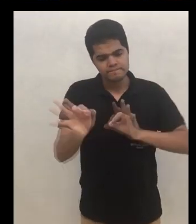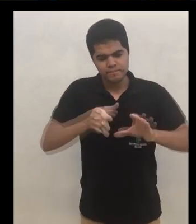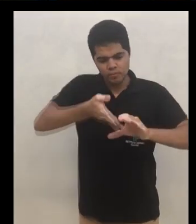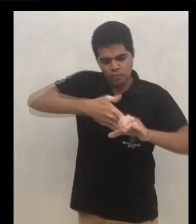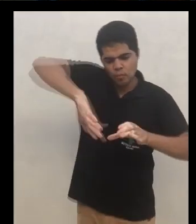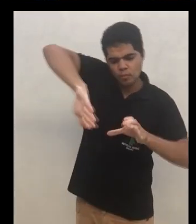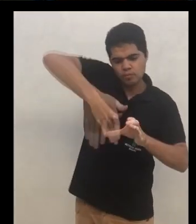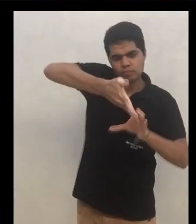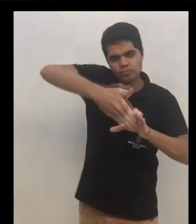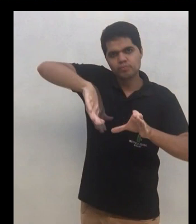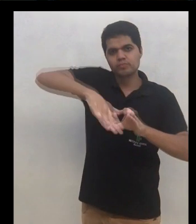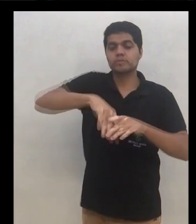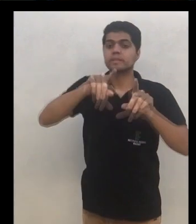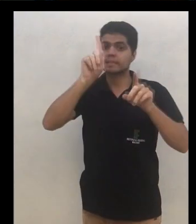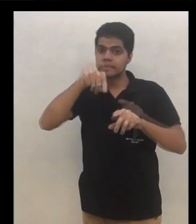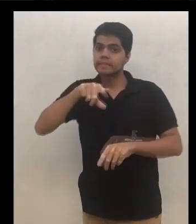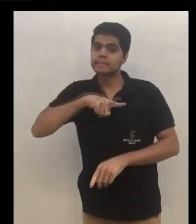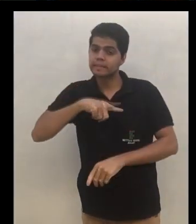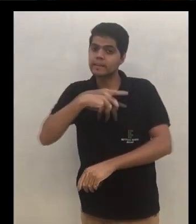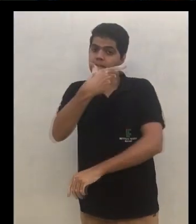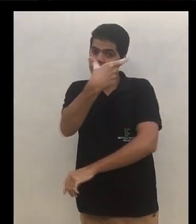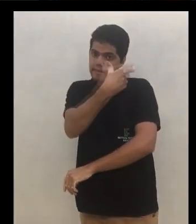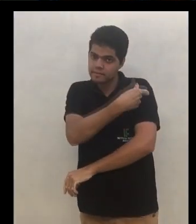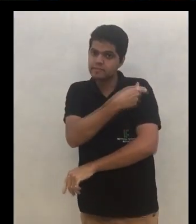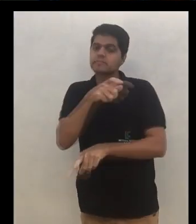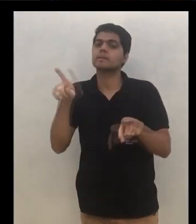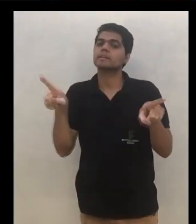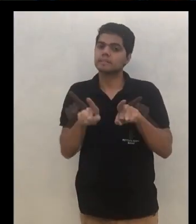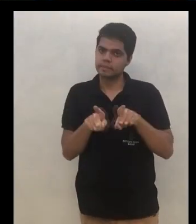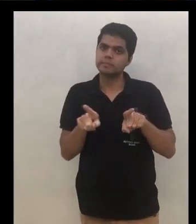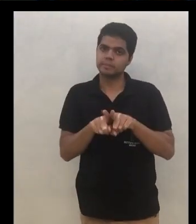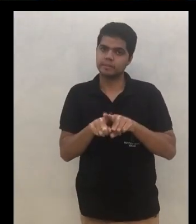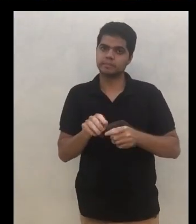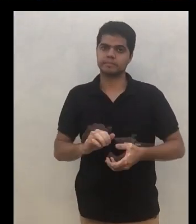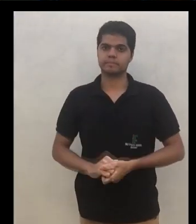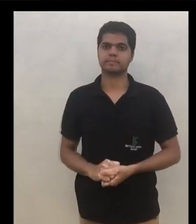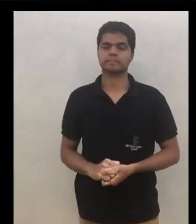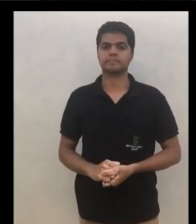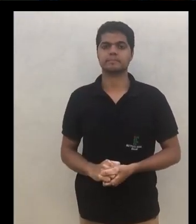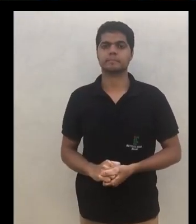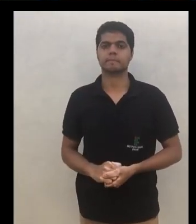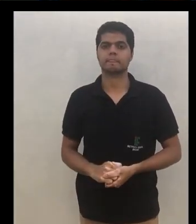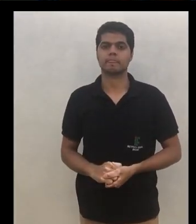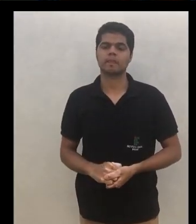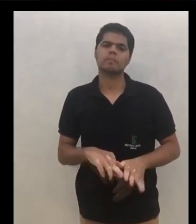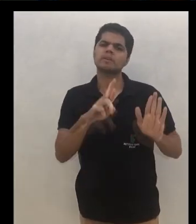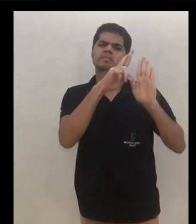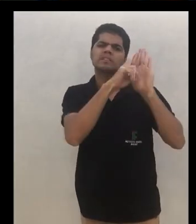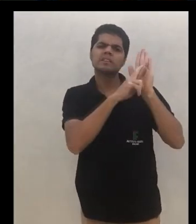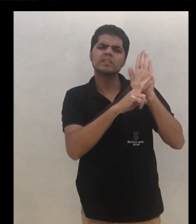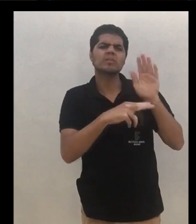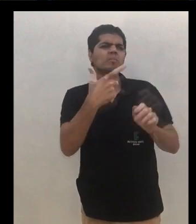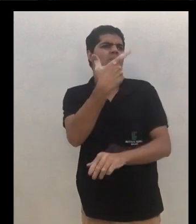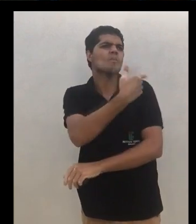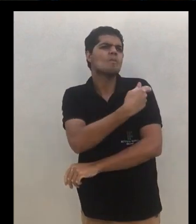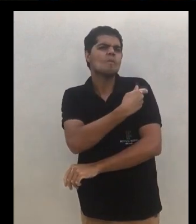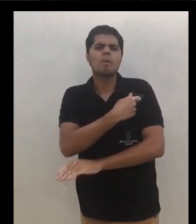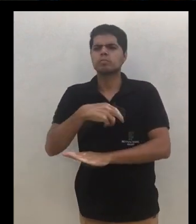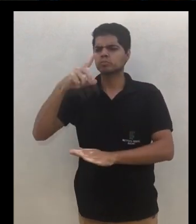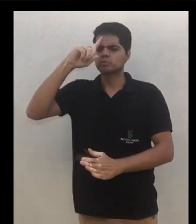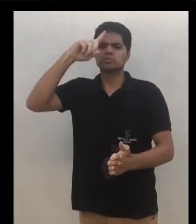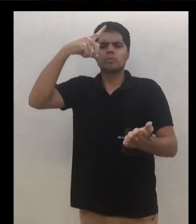prevenir. Tem vacina da cólera, só que a instrução normativa só prevê as obrigatórias. Eu creio que a cólera